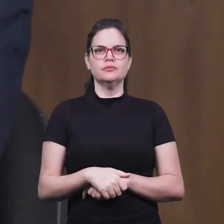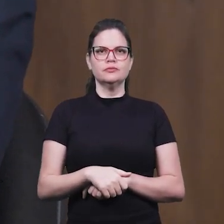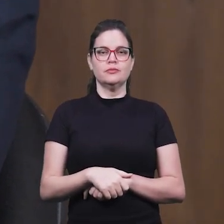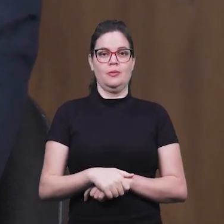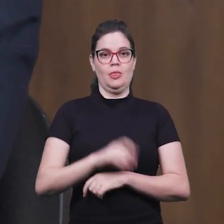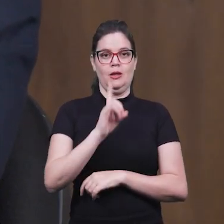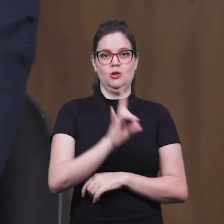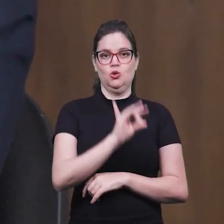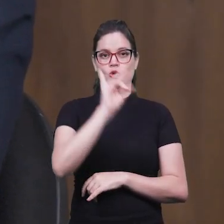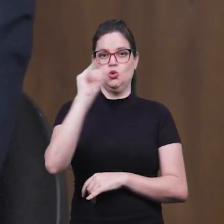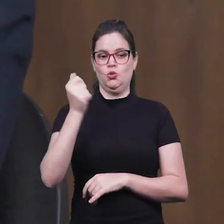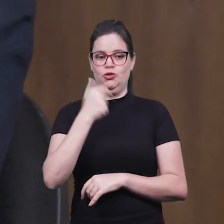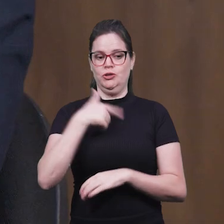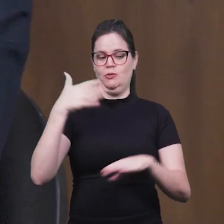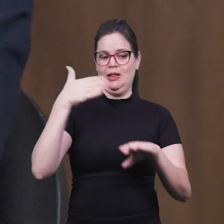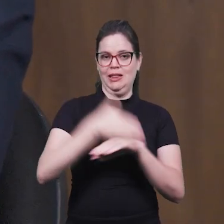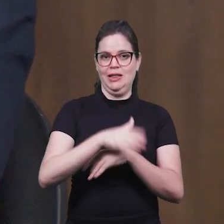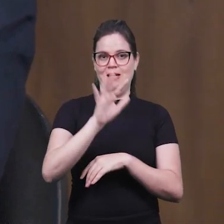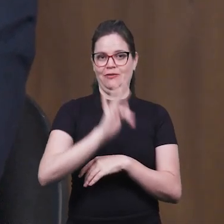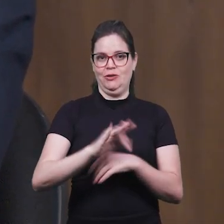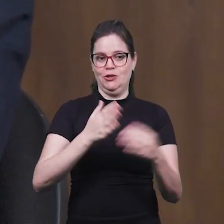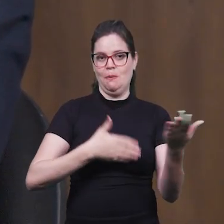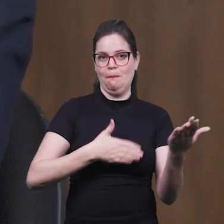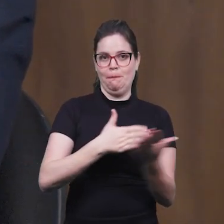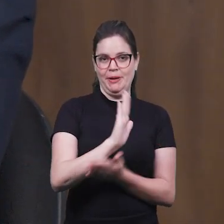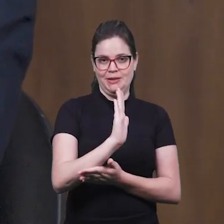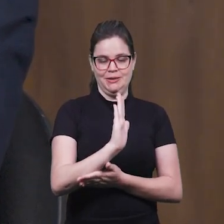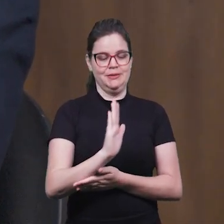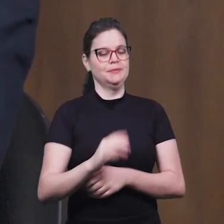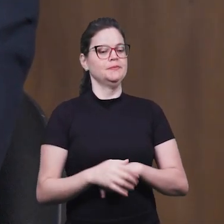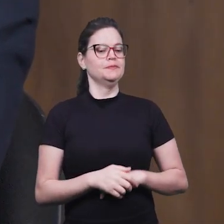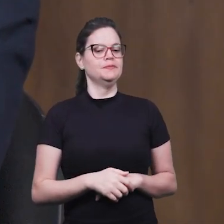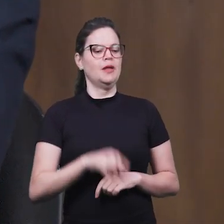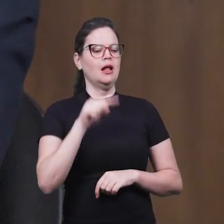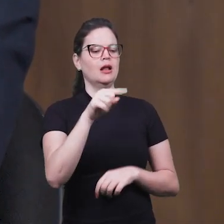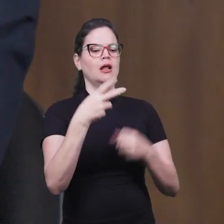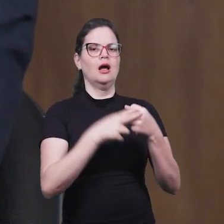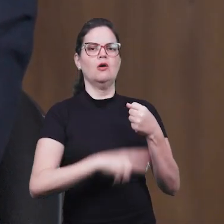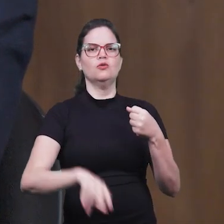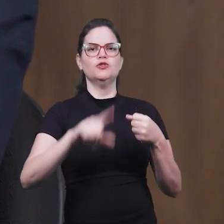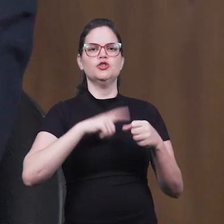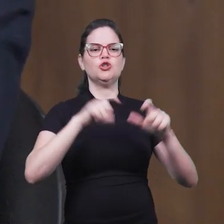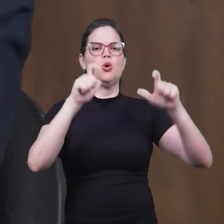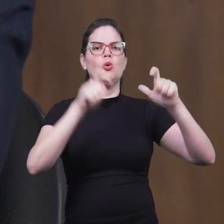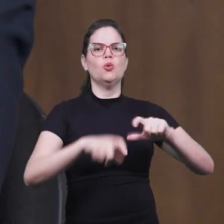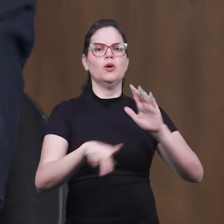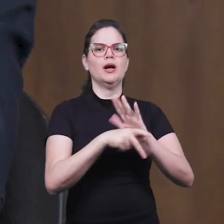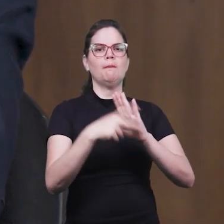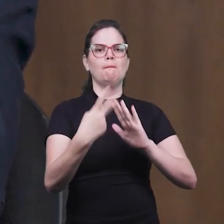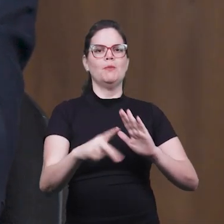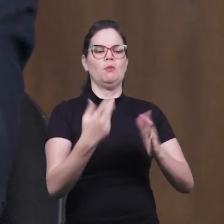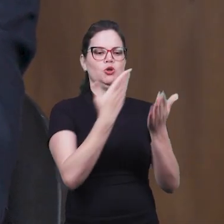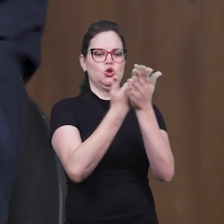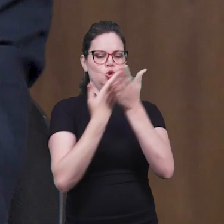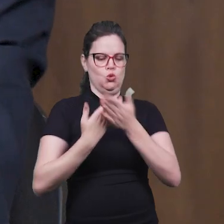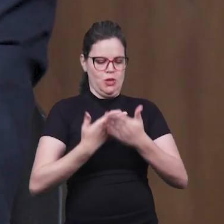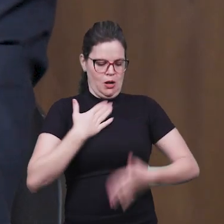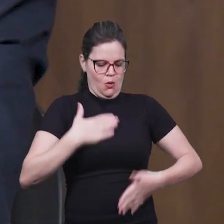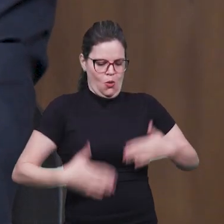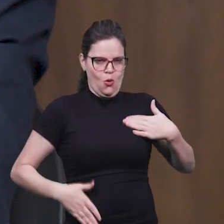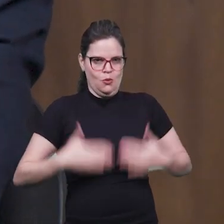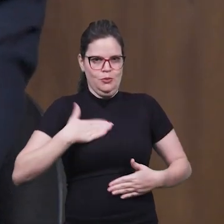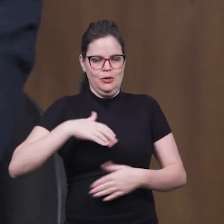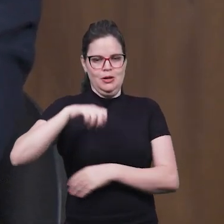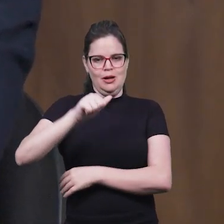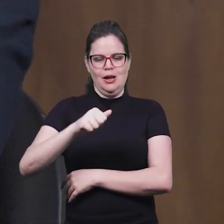na faculdade, lá na UFES, tinha o instituto chamado Instituto Anatômico. Era um salão de todo